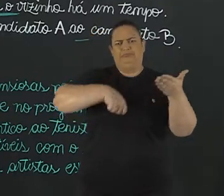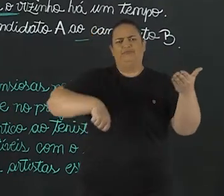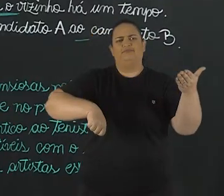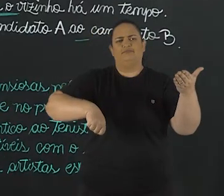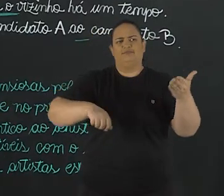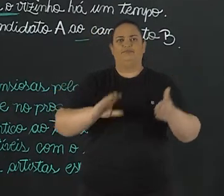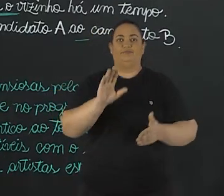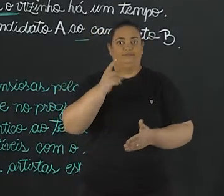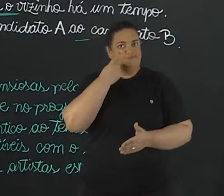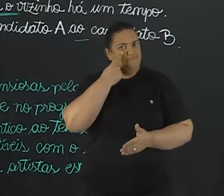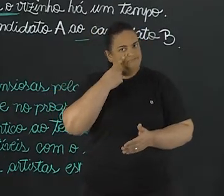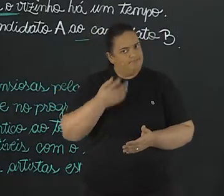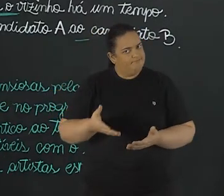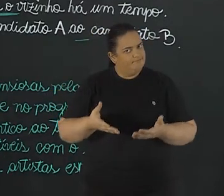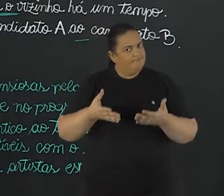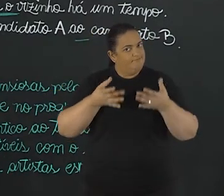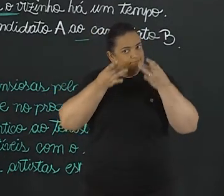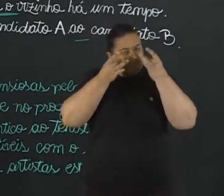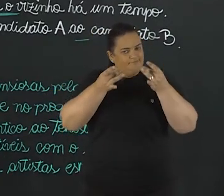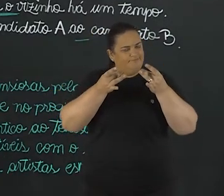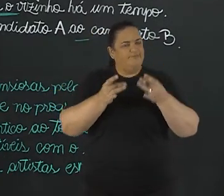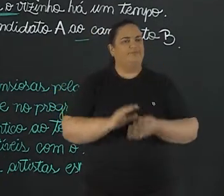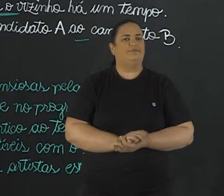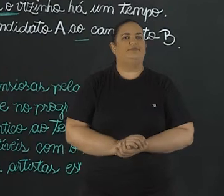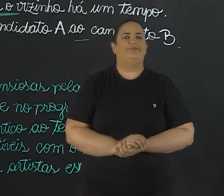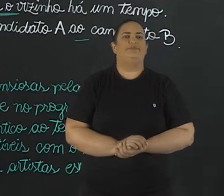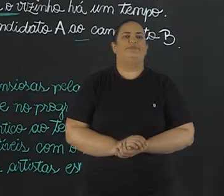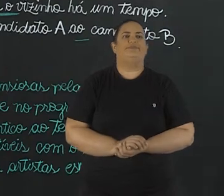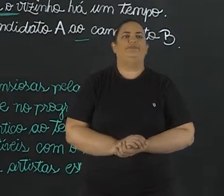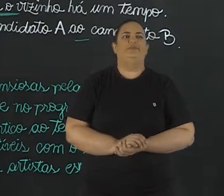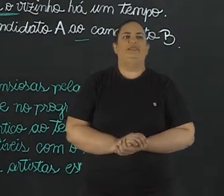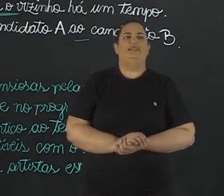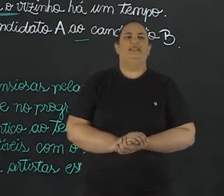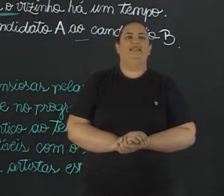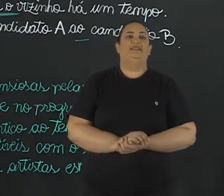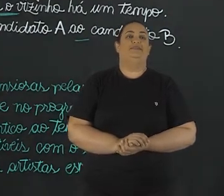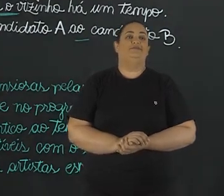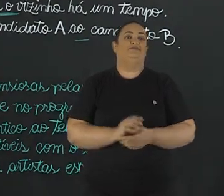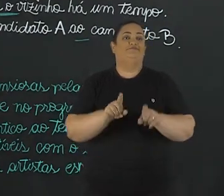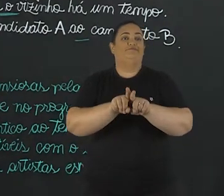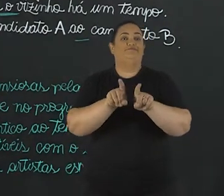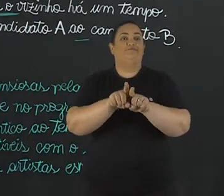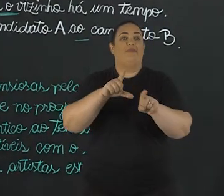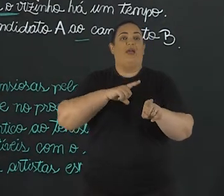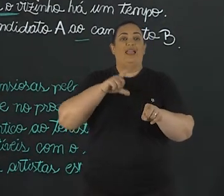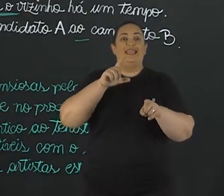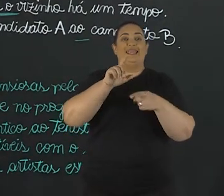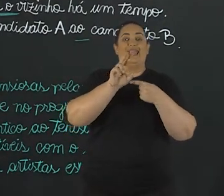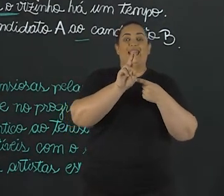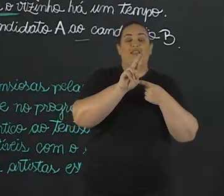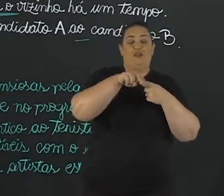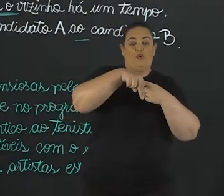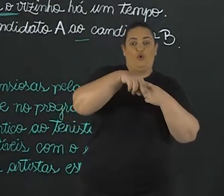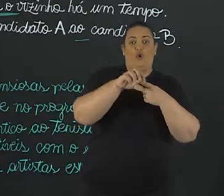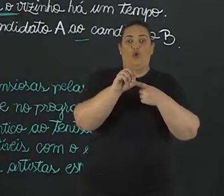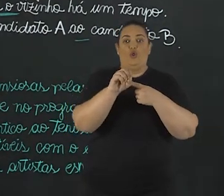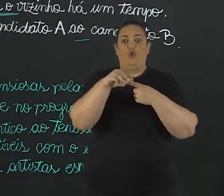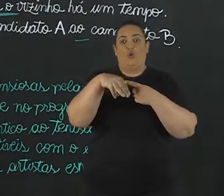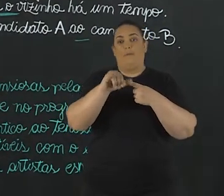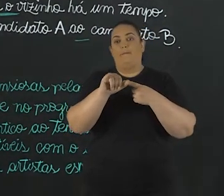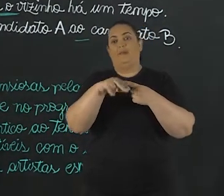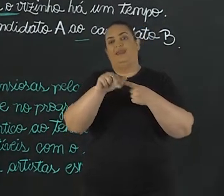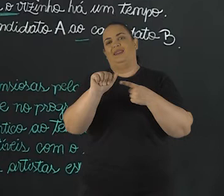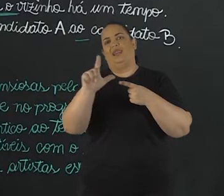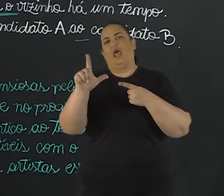que ficar atento. No caso da regência nominal, os padrões são os mesmos. A gente tem que reconhecer se o termo regir, que agora é um nome, um